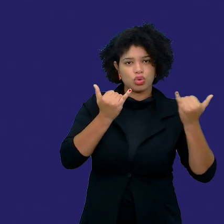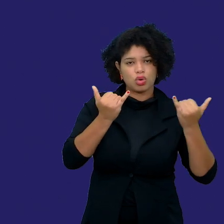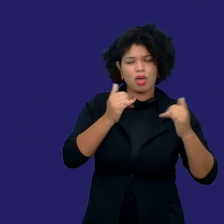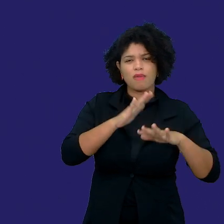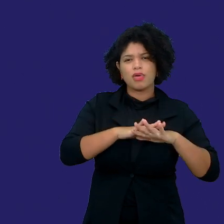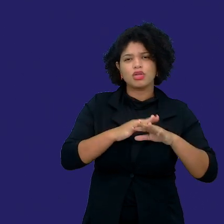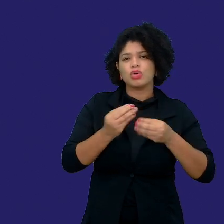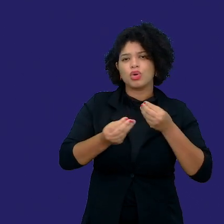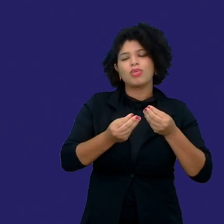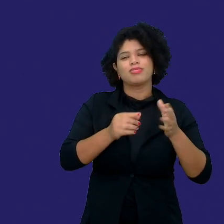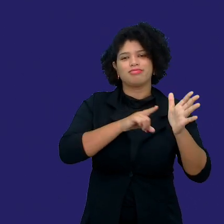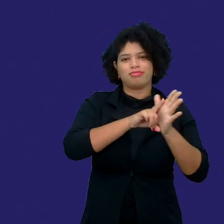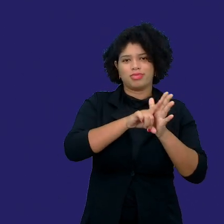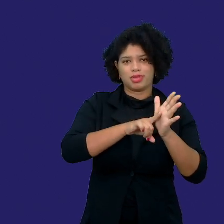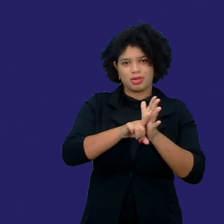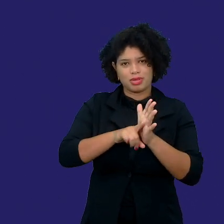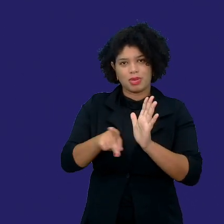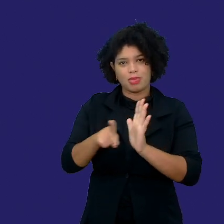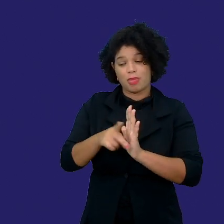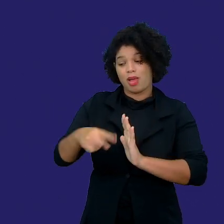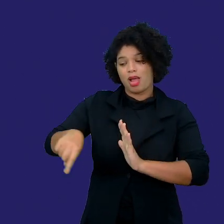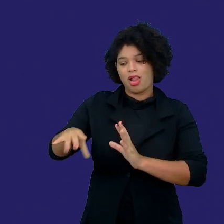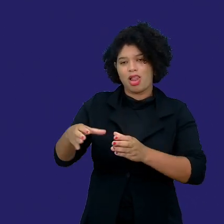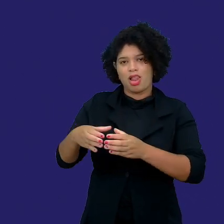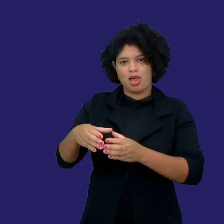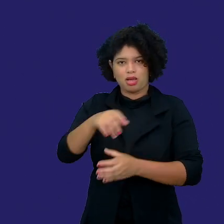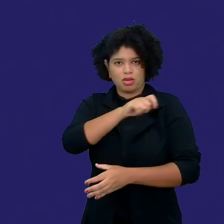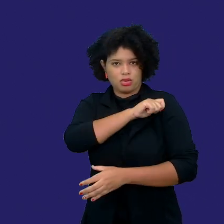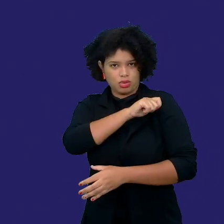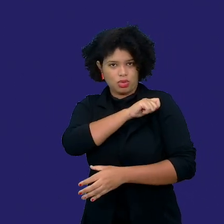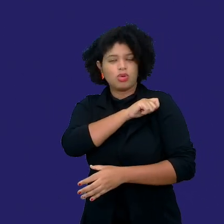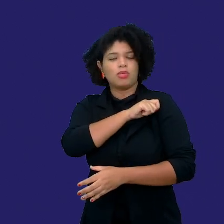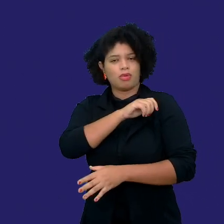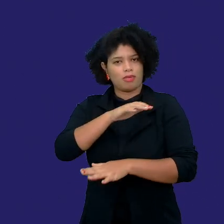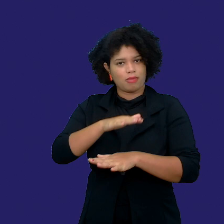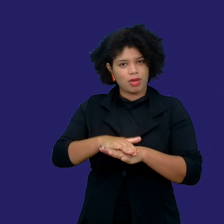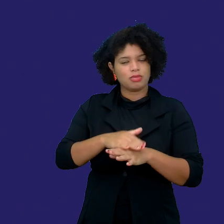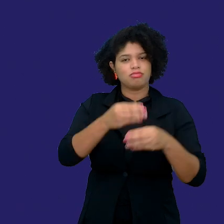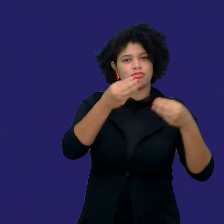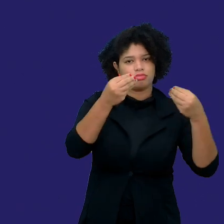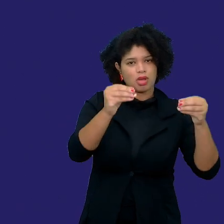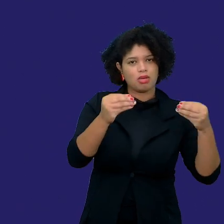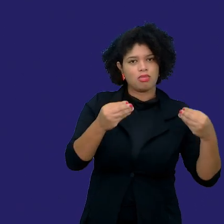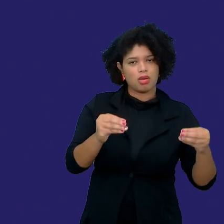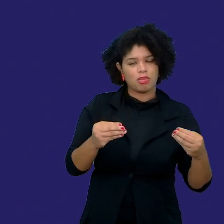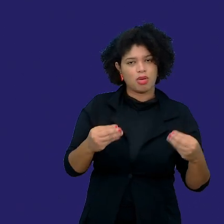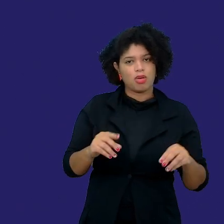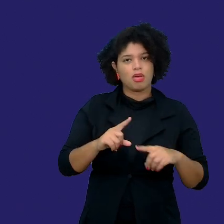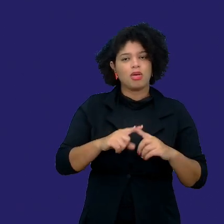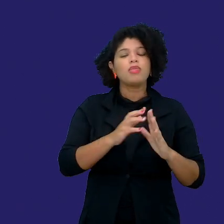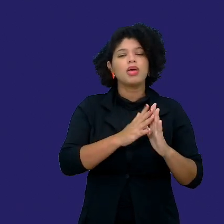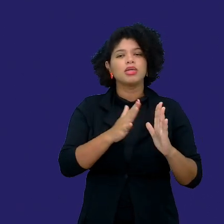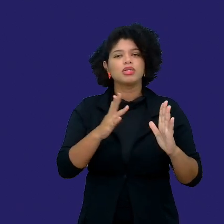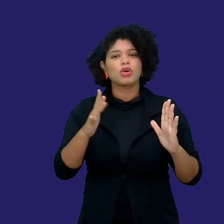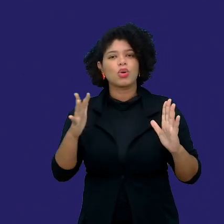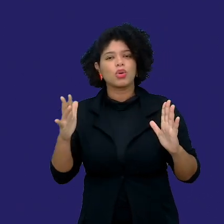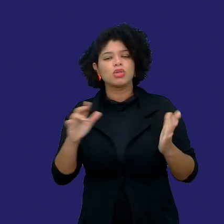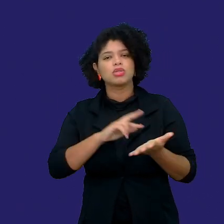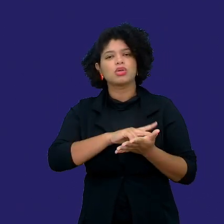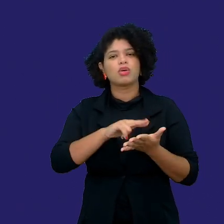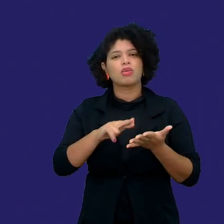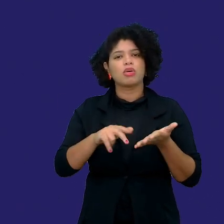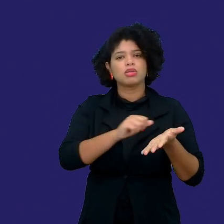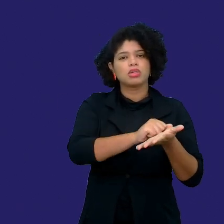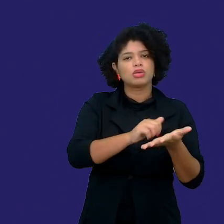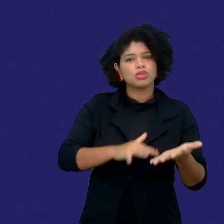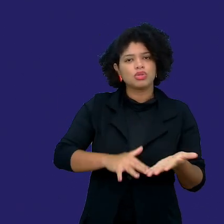pesquisas realizadas pelos estudantes. Assim, a sequência é composta por um conjunto de atividades